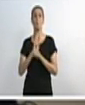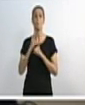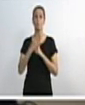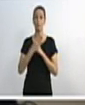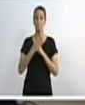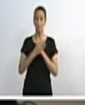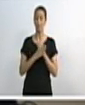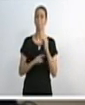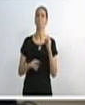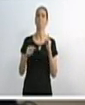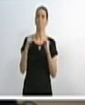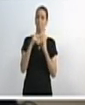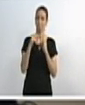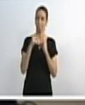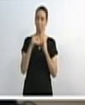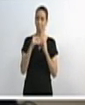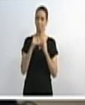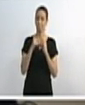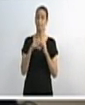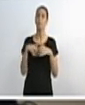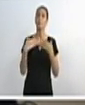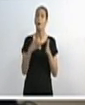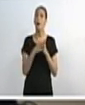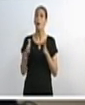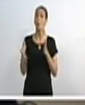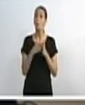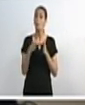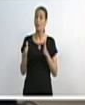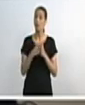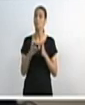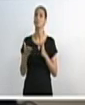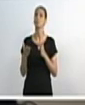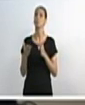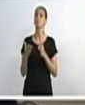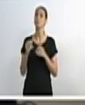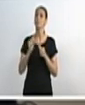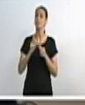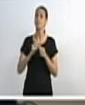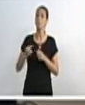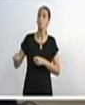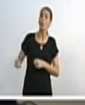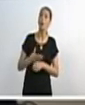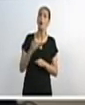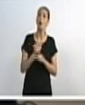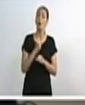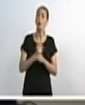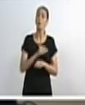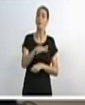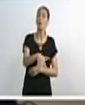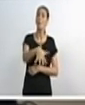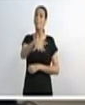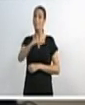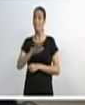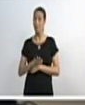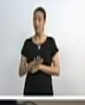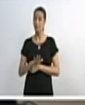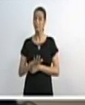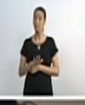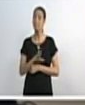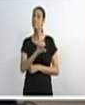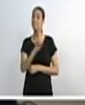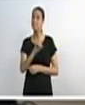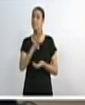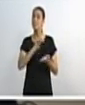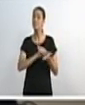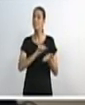Itopava Central. Qual o prazo para a instalação de uma nova lombada? Se houver falta de recursos, qual a viabilidade de se implantar uma